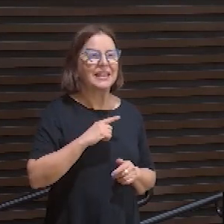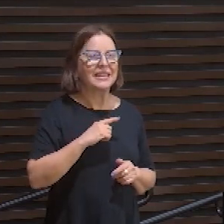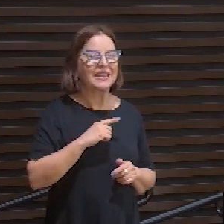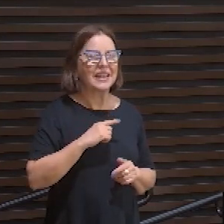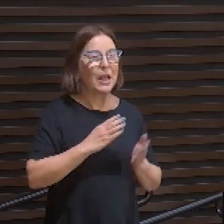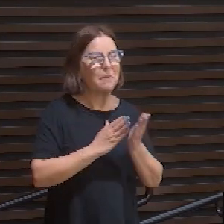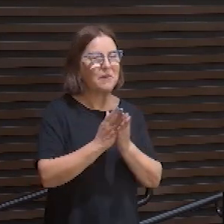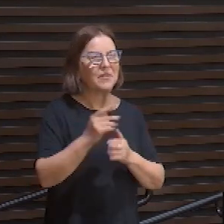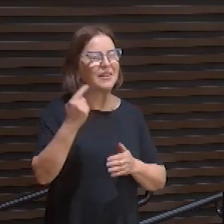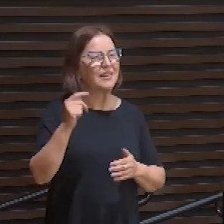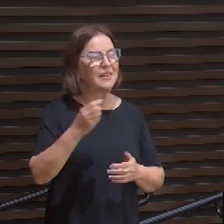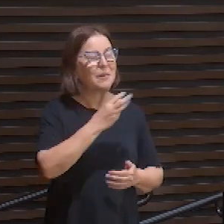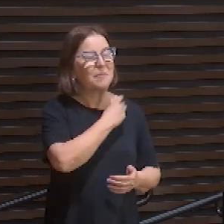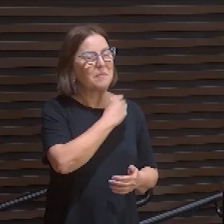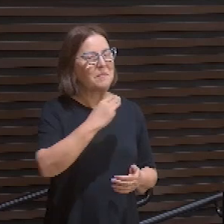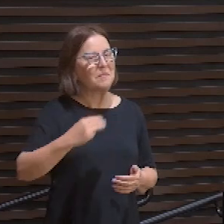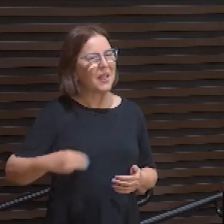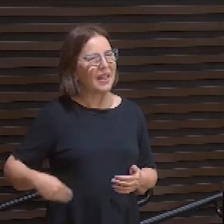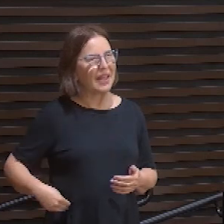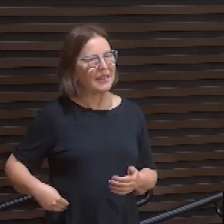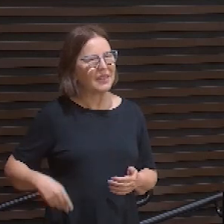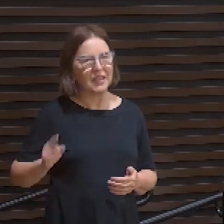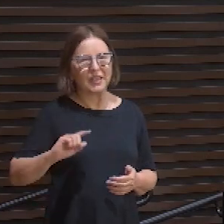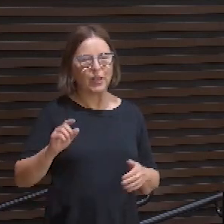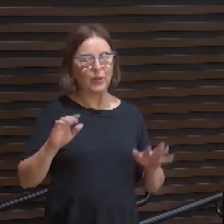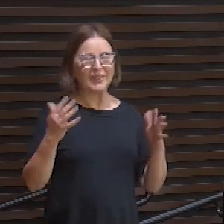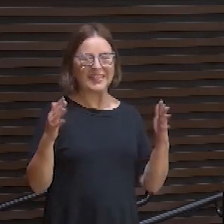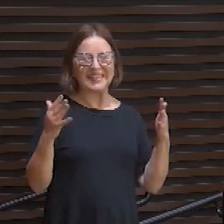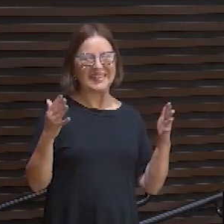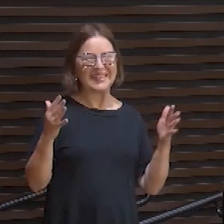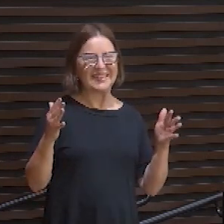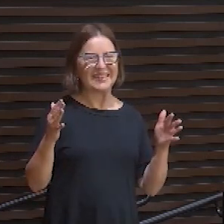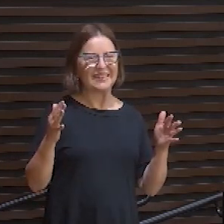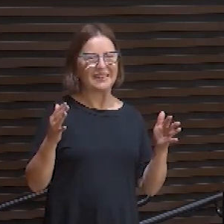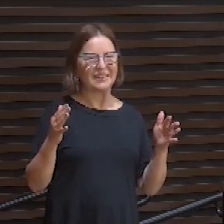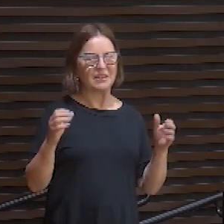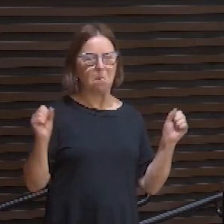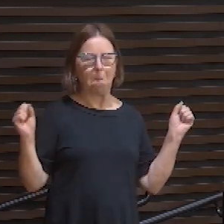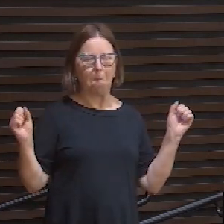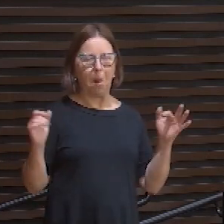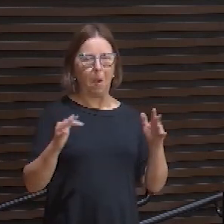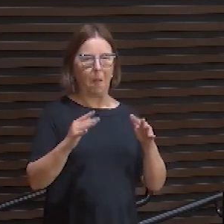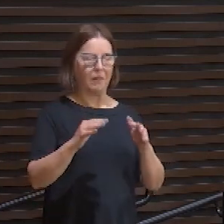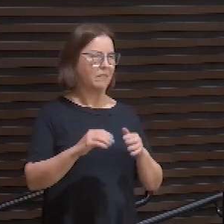seu mestre e não os aplausos da multidão.